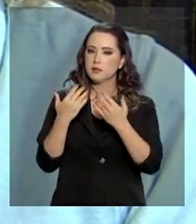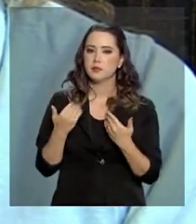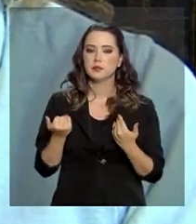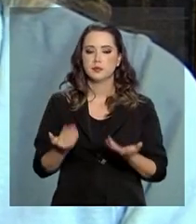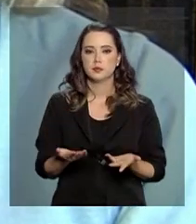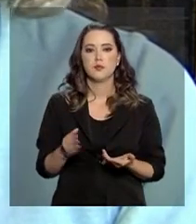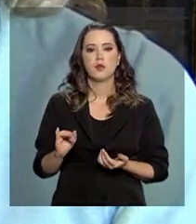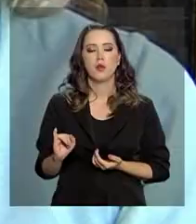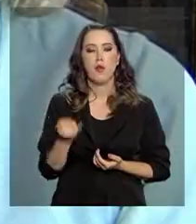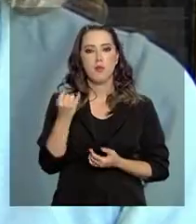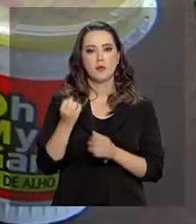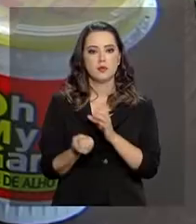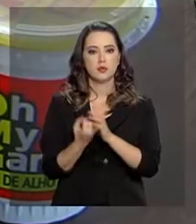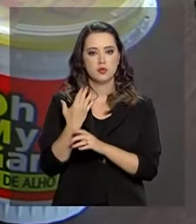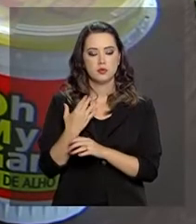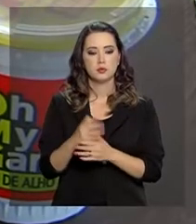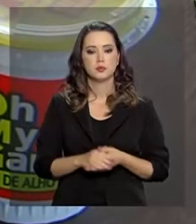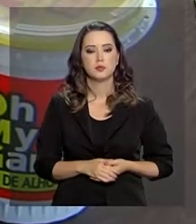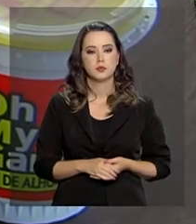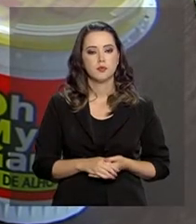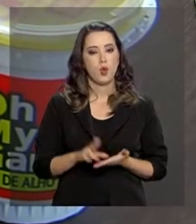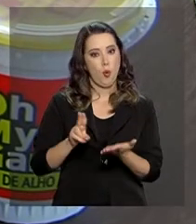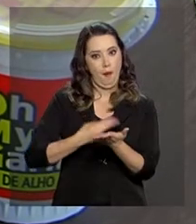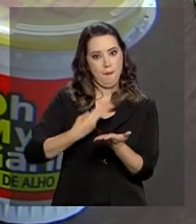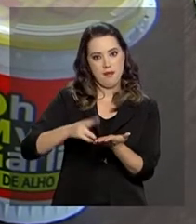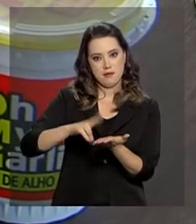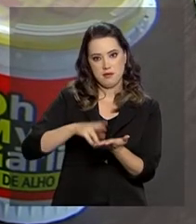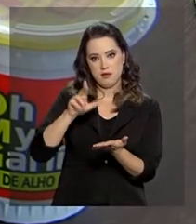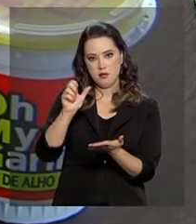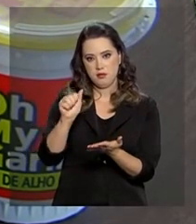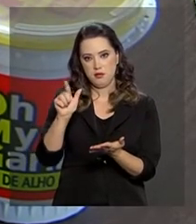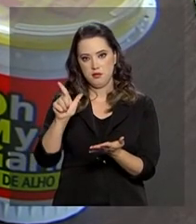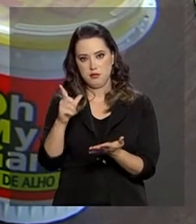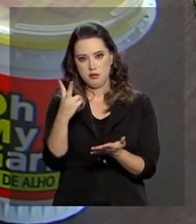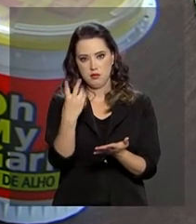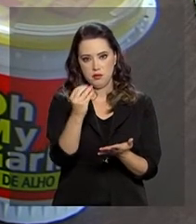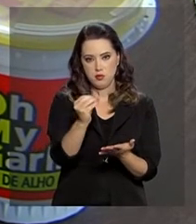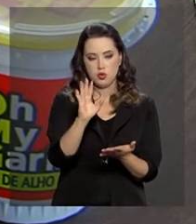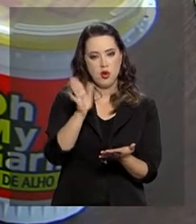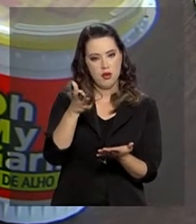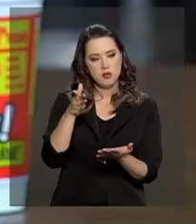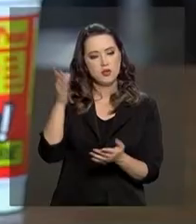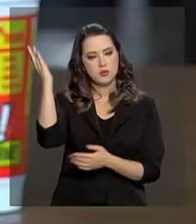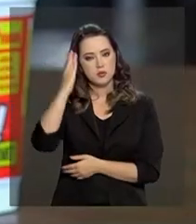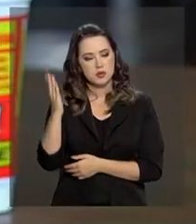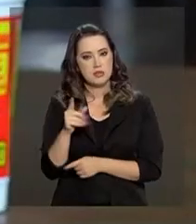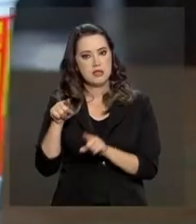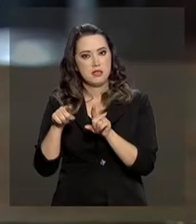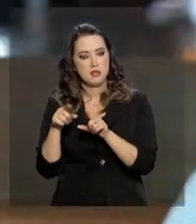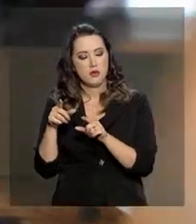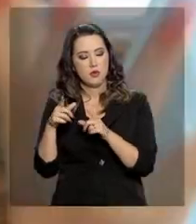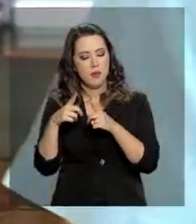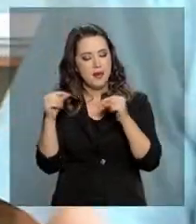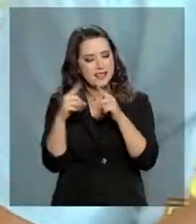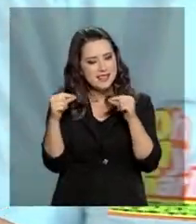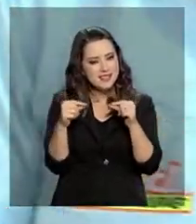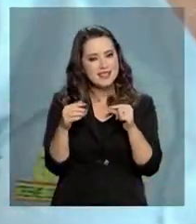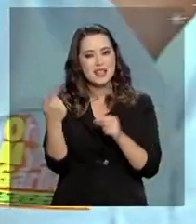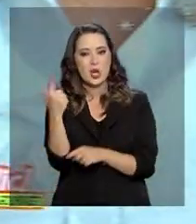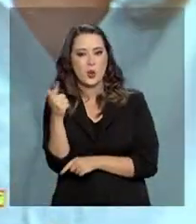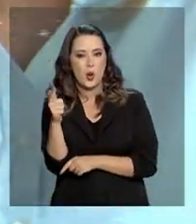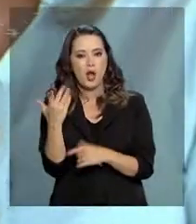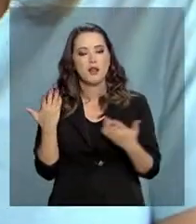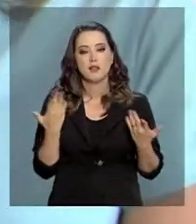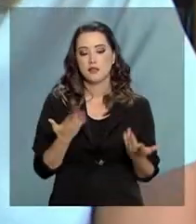oportunidade de empreender o creme diário já ganhou o mercado de brasília e das cidades de goiás atualmente a empresa produz